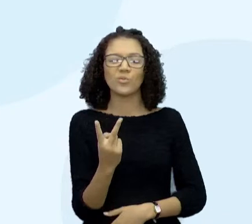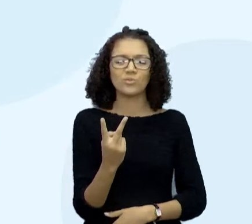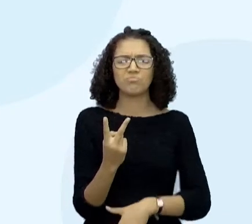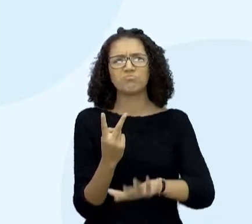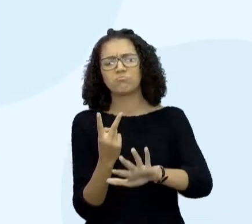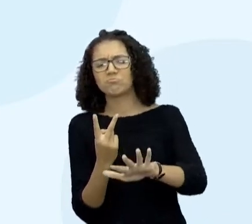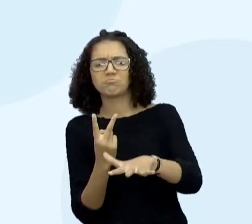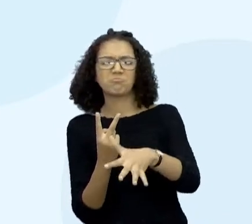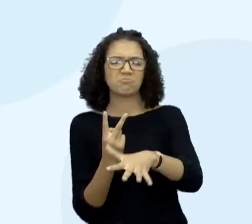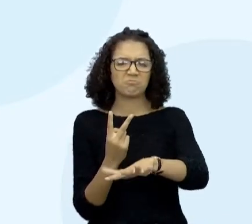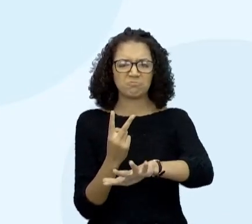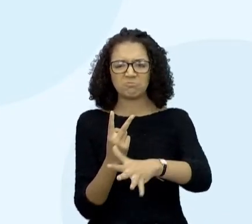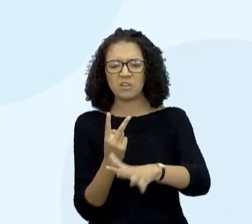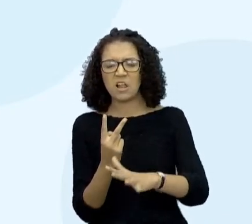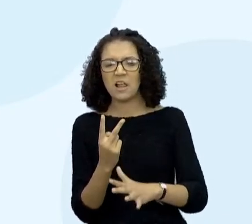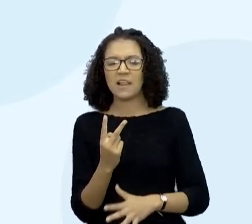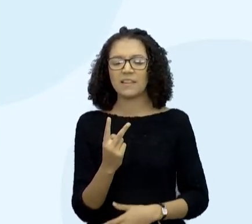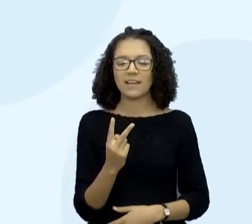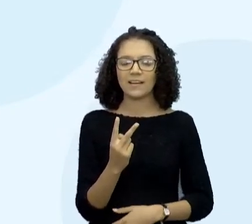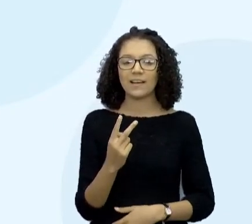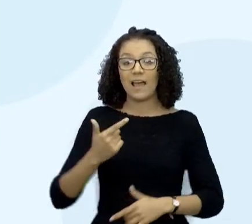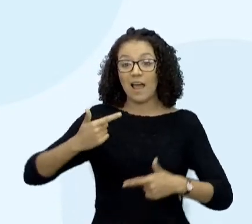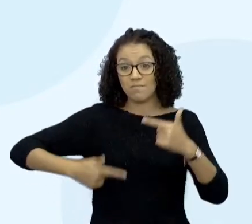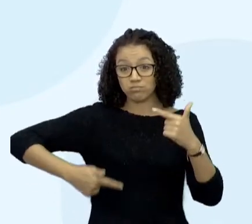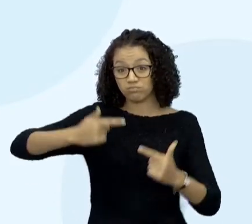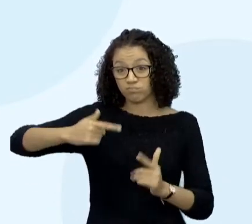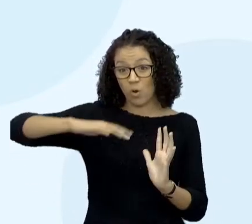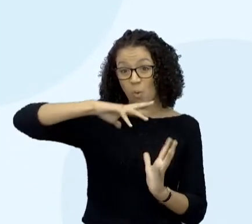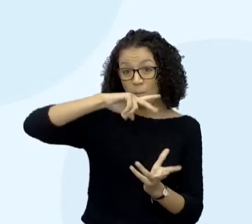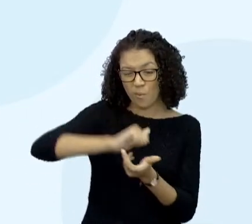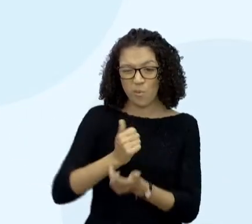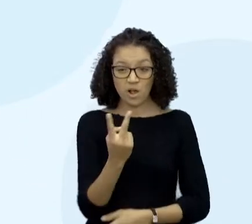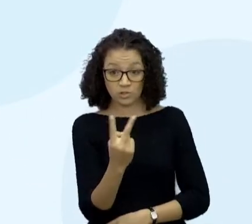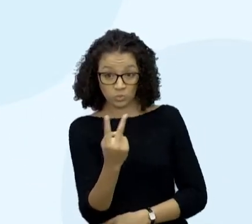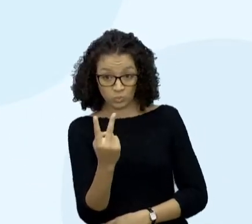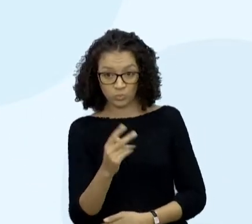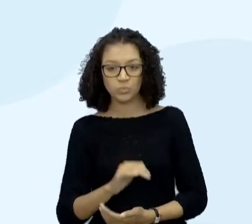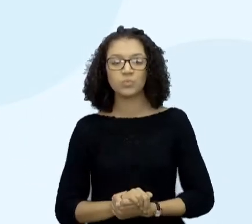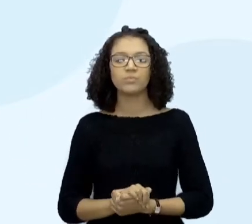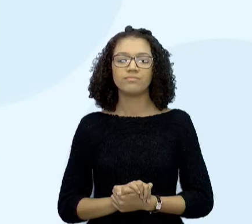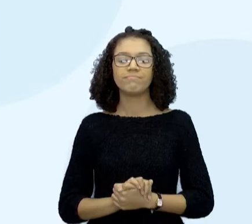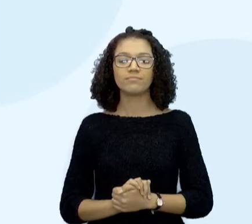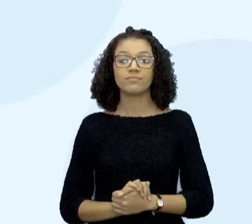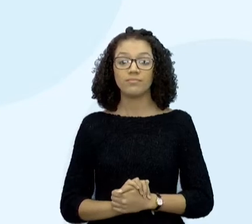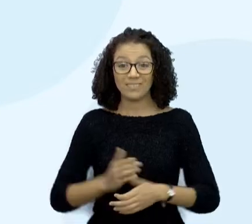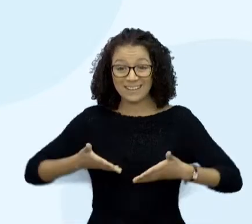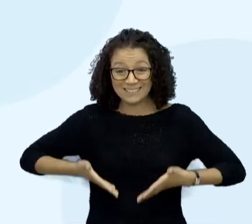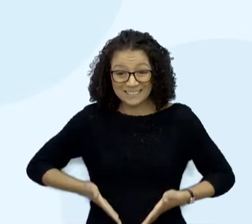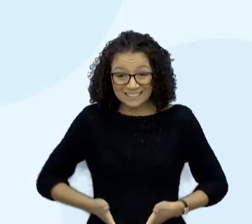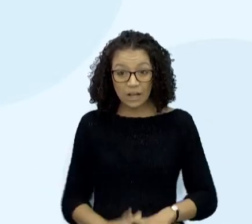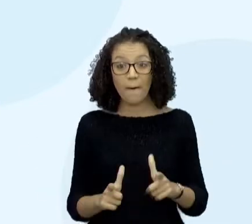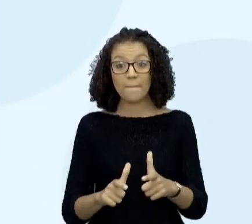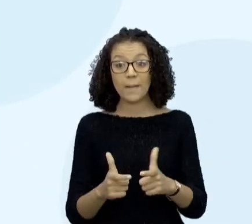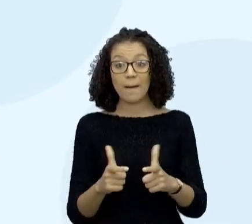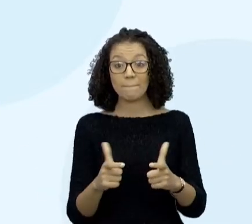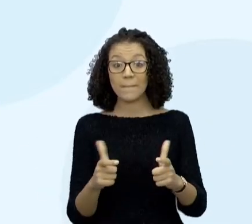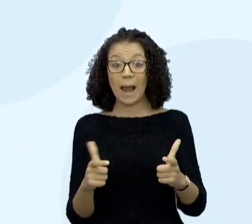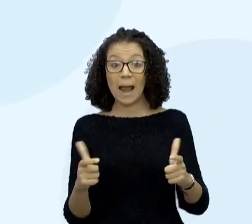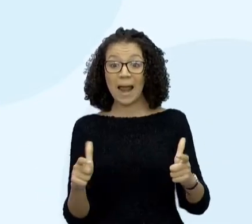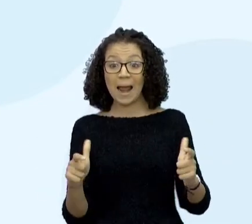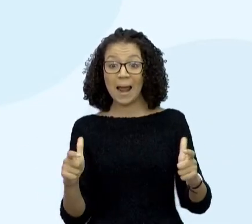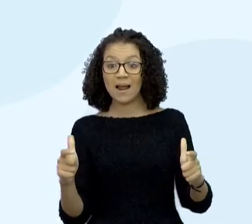período aí da Segunda Guerra Mundial, nós temos uma taxa de natalidade alta, como a gente vê aqui, ó,